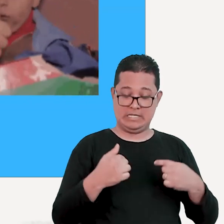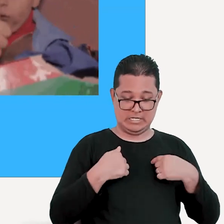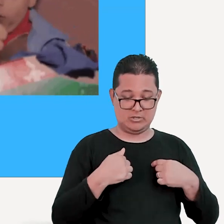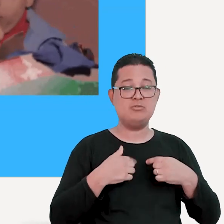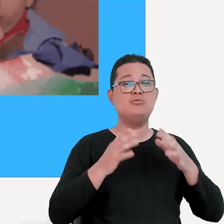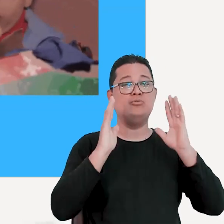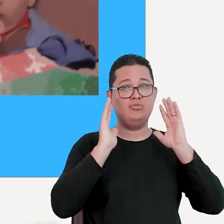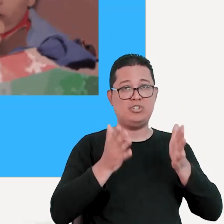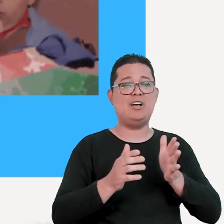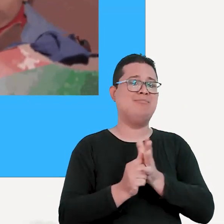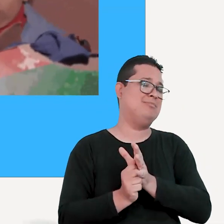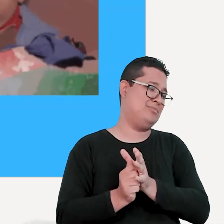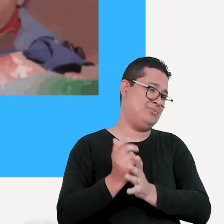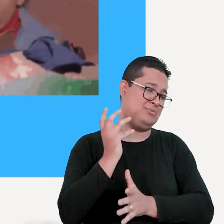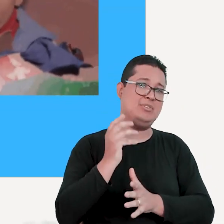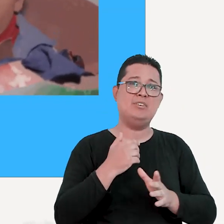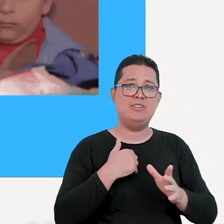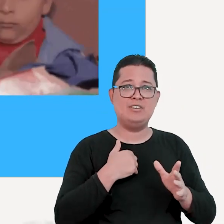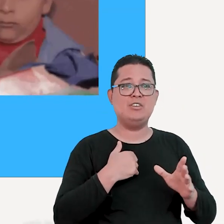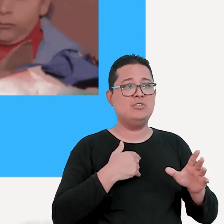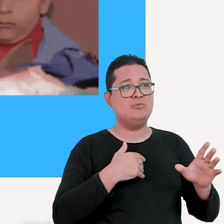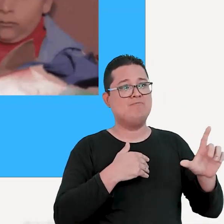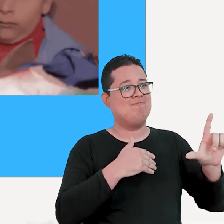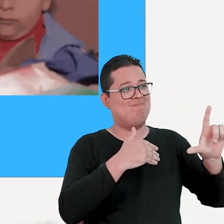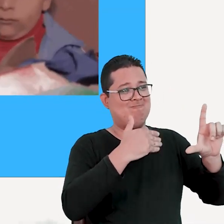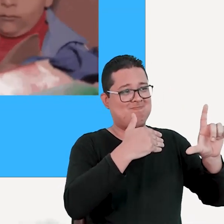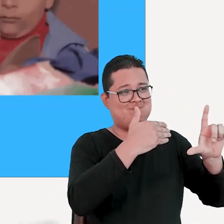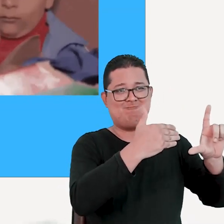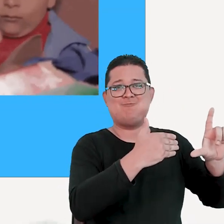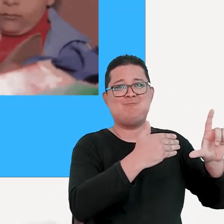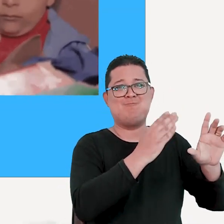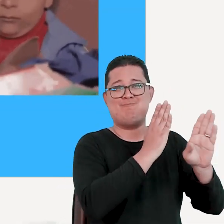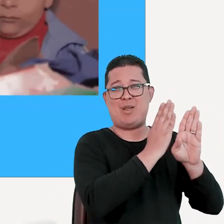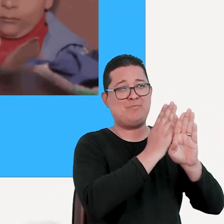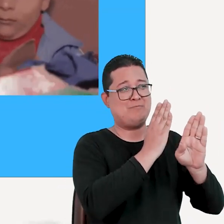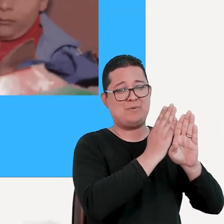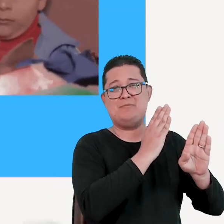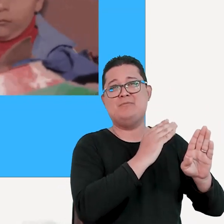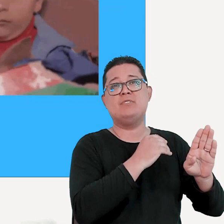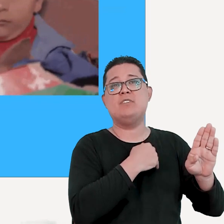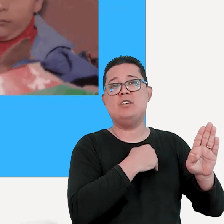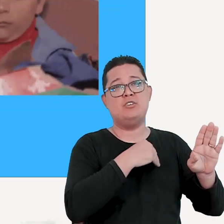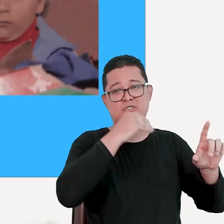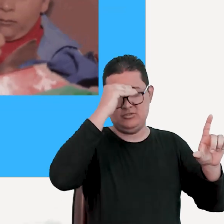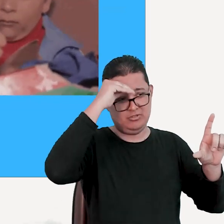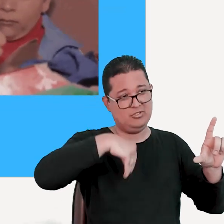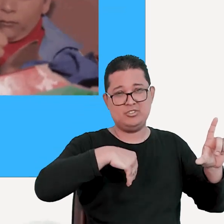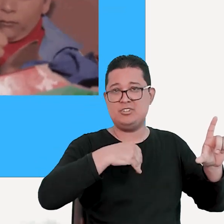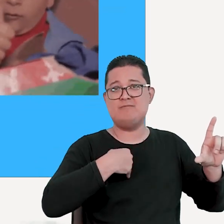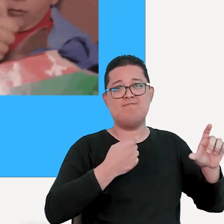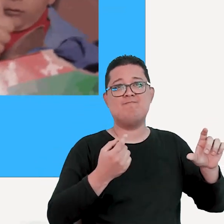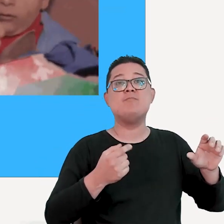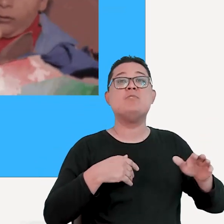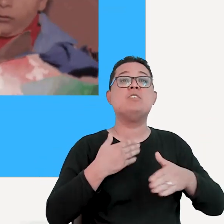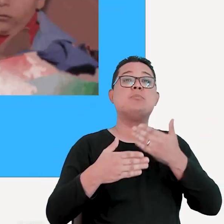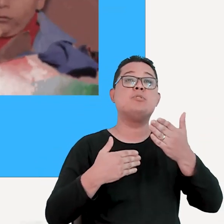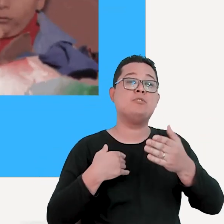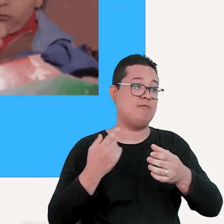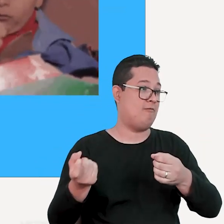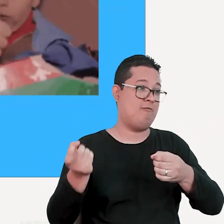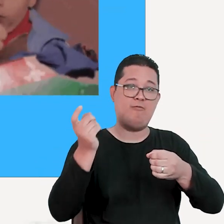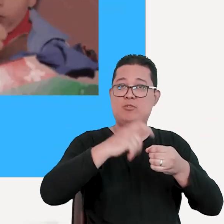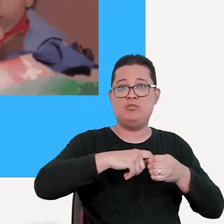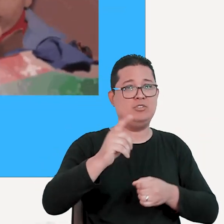de terminar um fluxo de uma determinada compra e eu não finalizei, não voltei no site para finalizar a